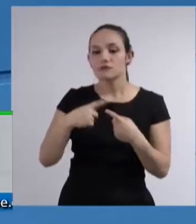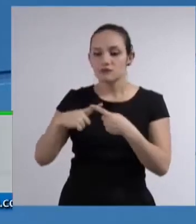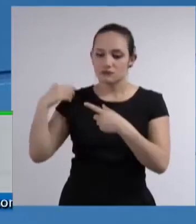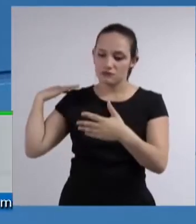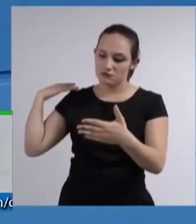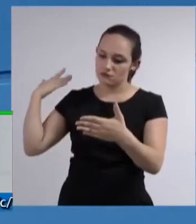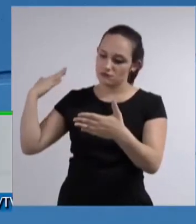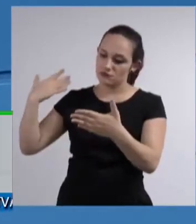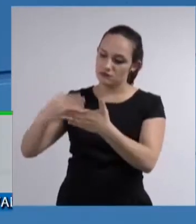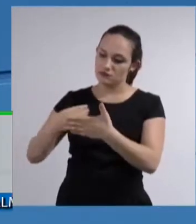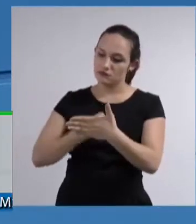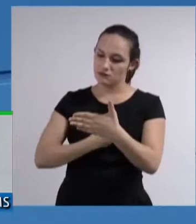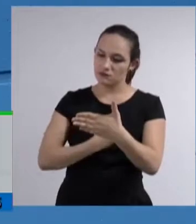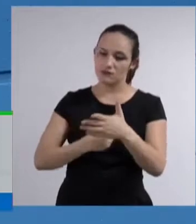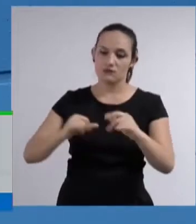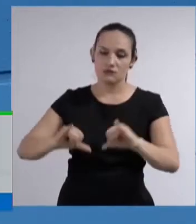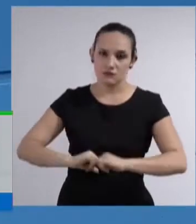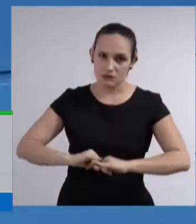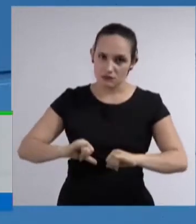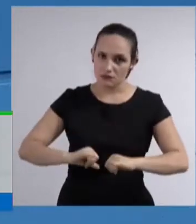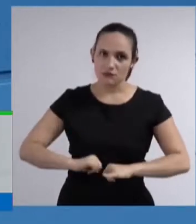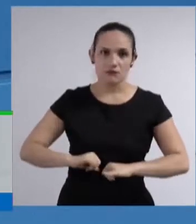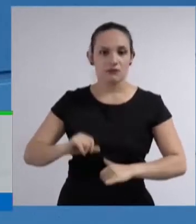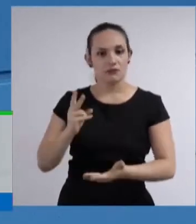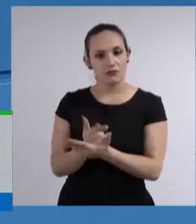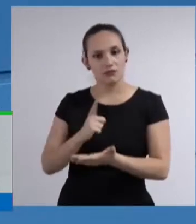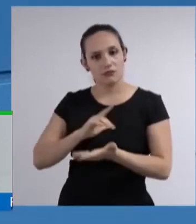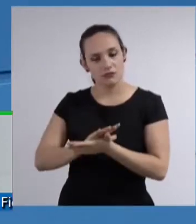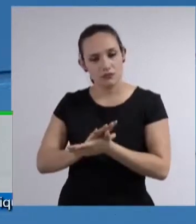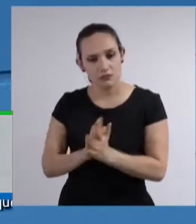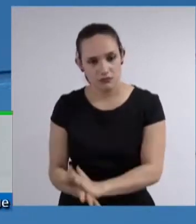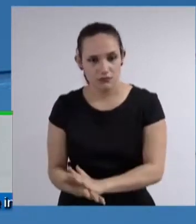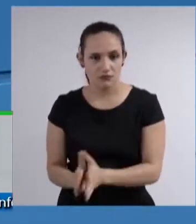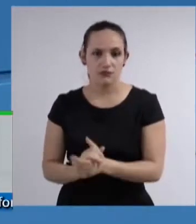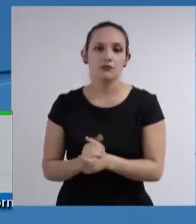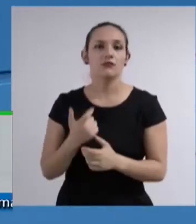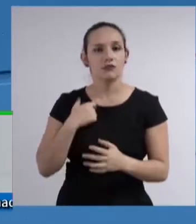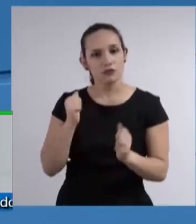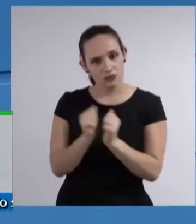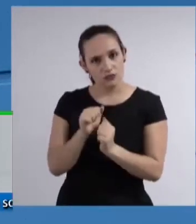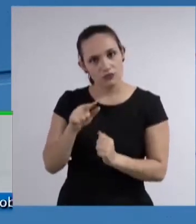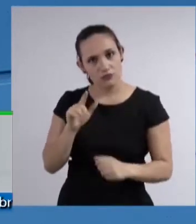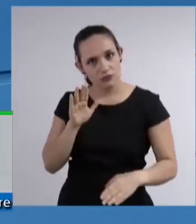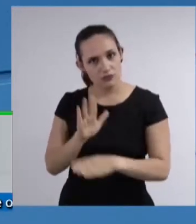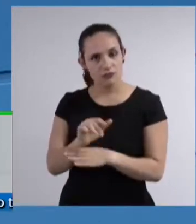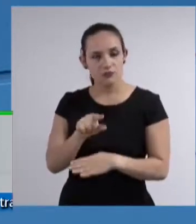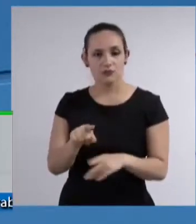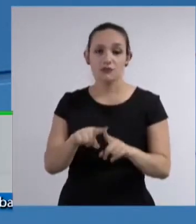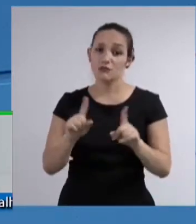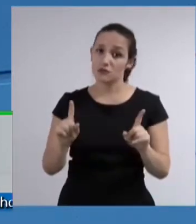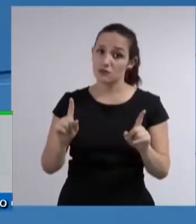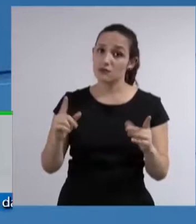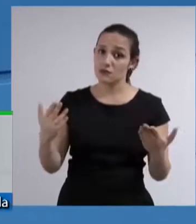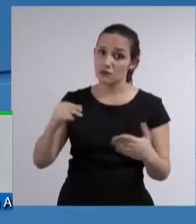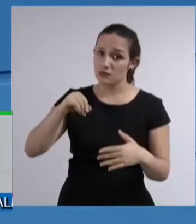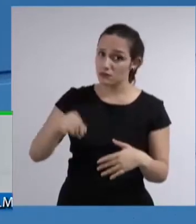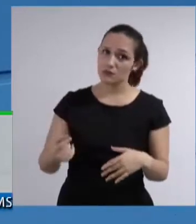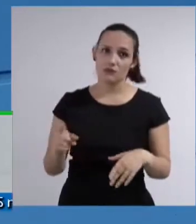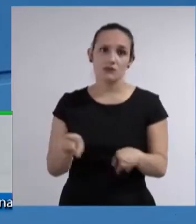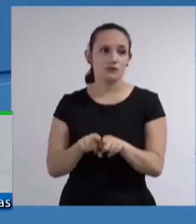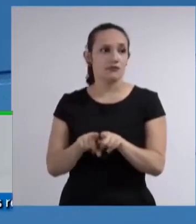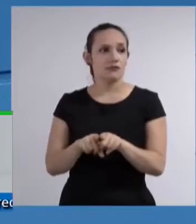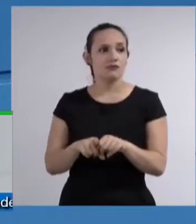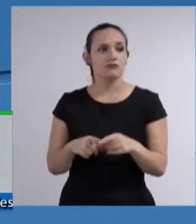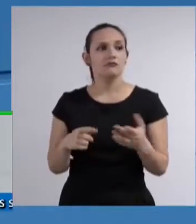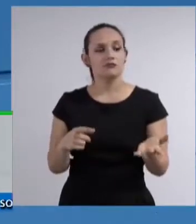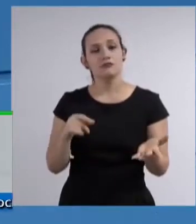sua história, sofrendo, sendo discriminado. E eu quero aqui me somar a Vossa Excelência, ao mesmo tempo dizer, deputado Pedro Kemp, não tem outro